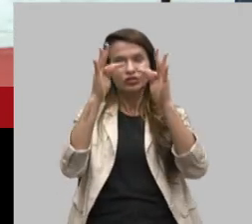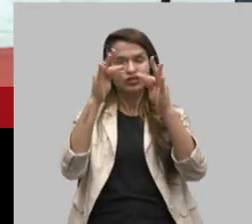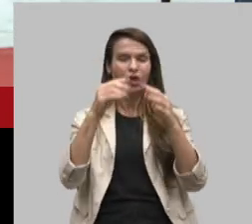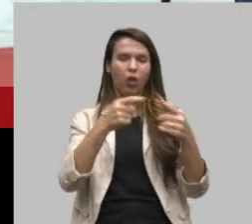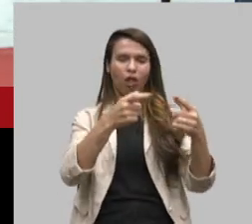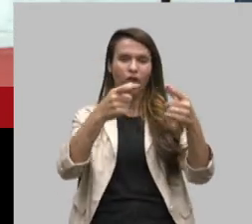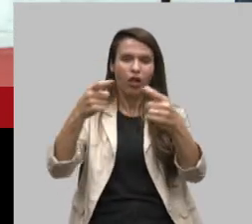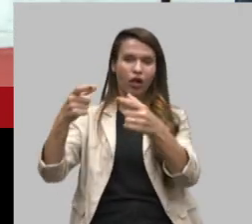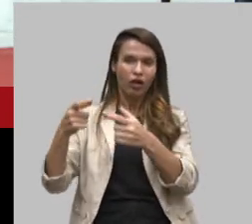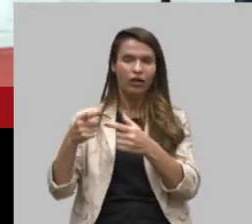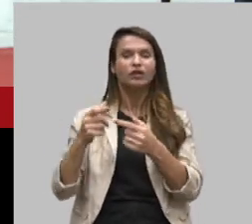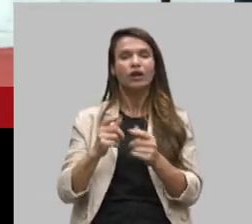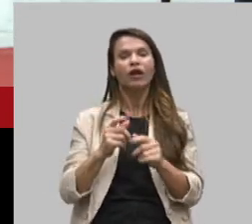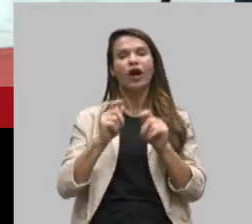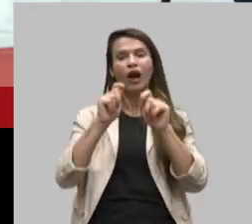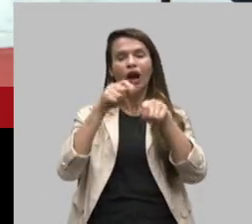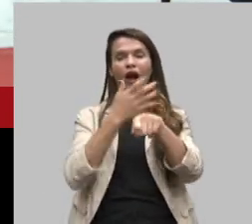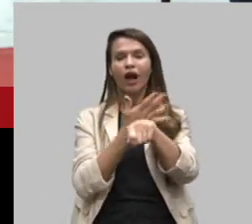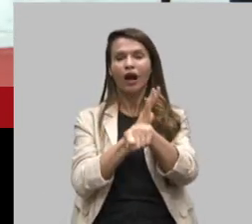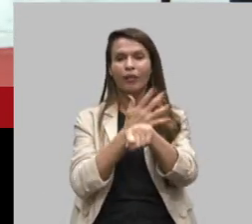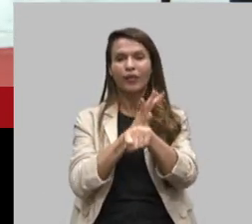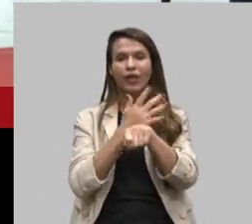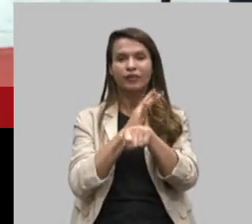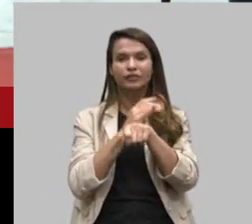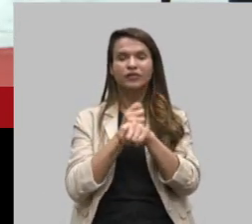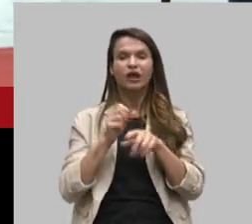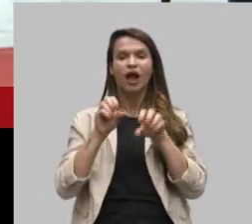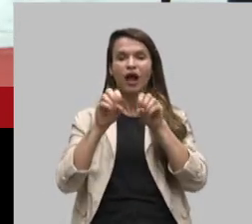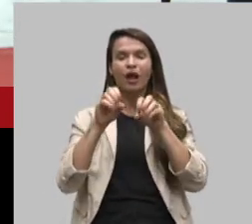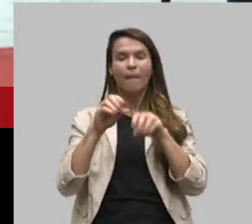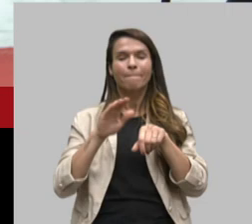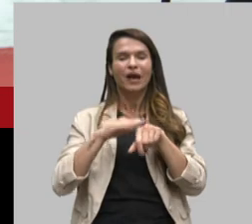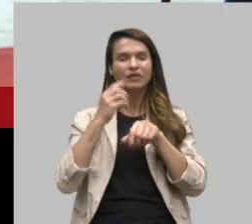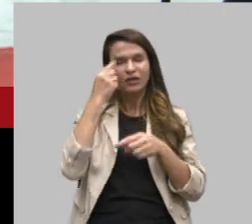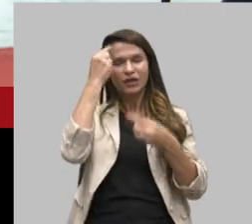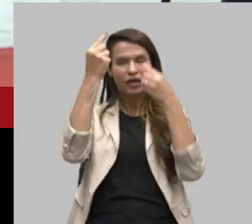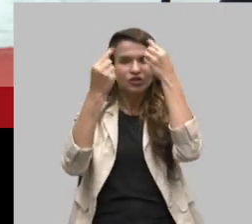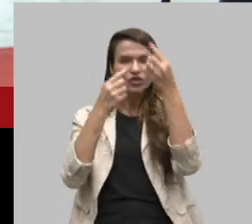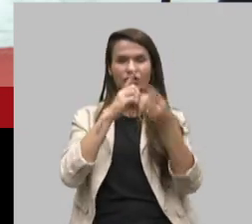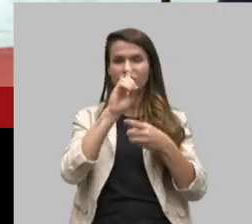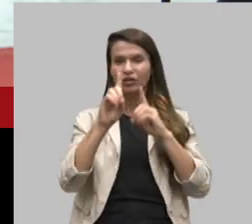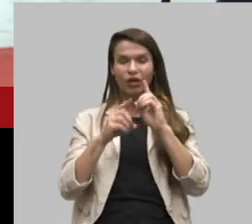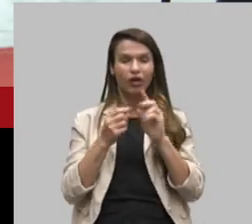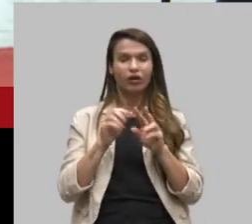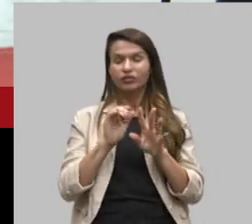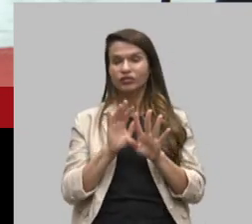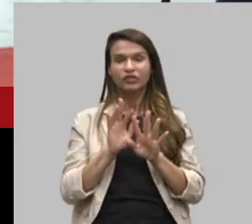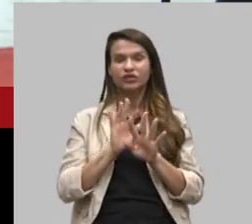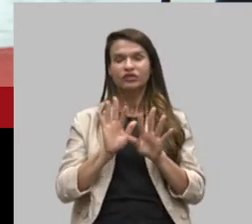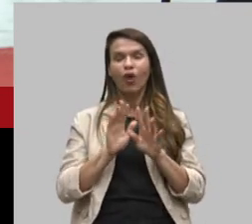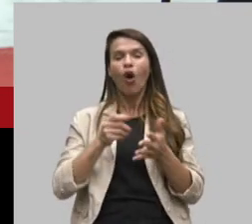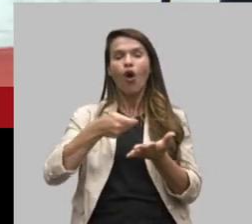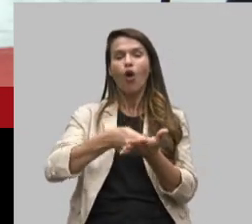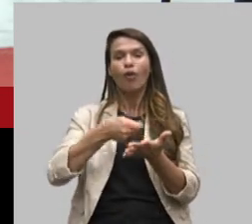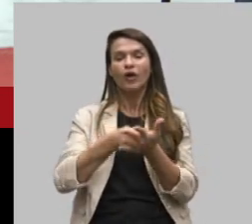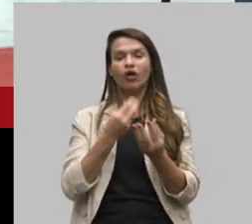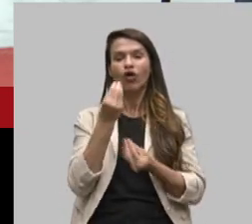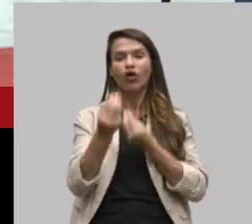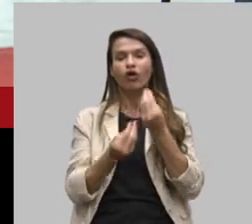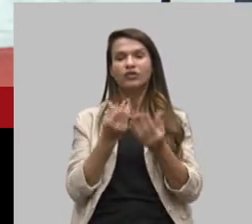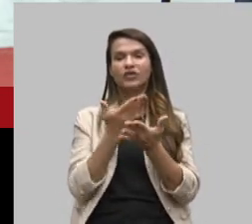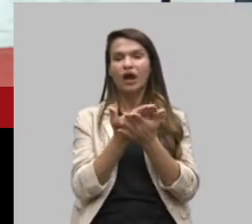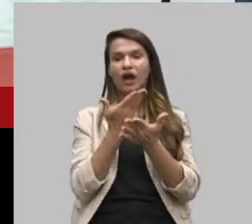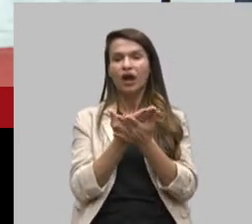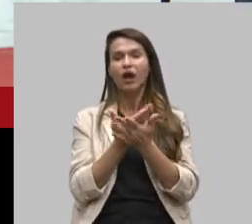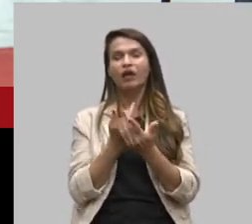professor deve se capacitar a isso para estar dando aulas mais interativas e dinâmicas e não necessariamente tá obrigando como que vai ser a aula dele mas tá